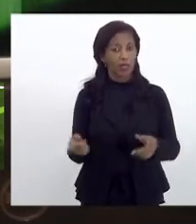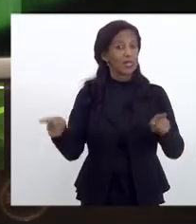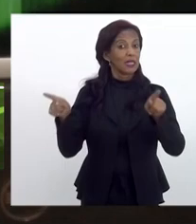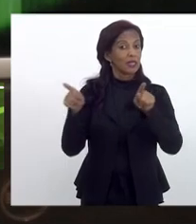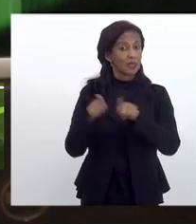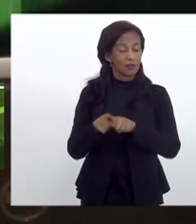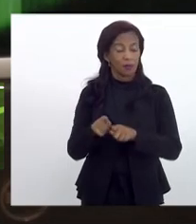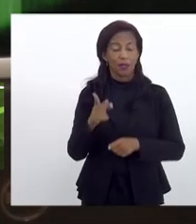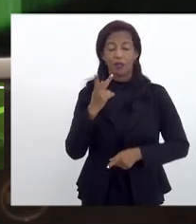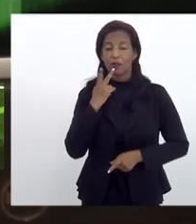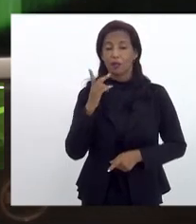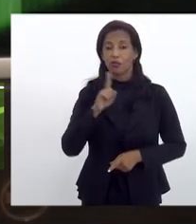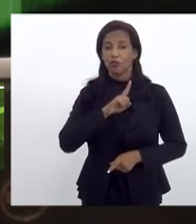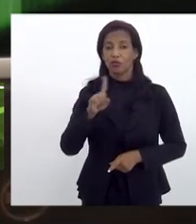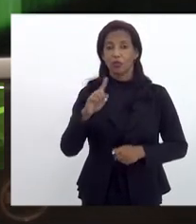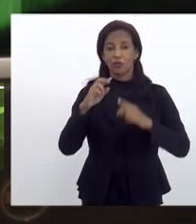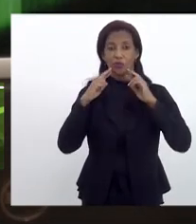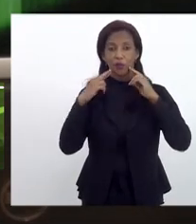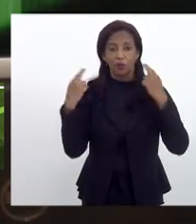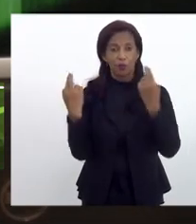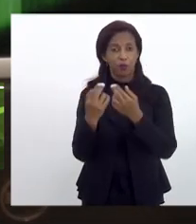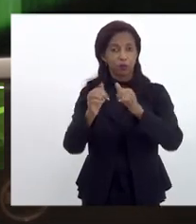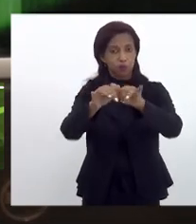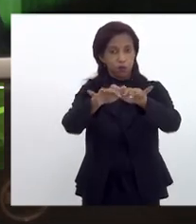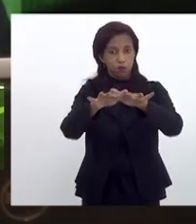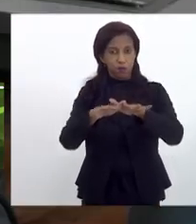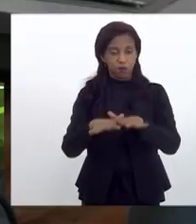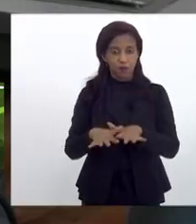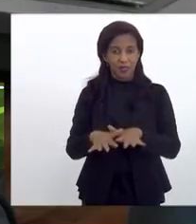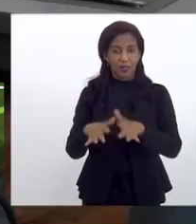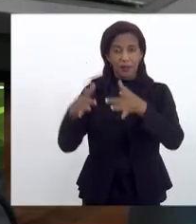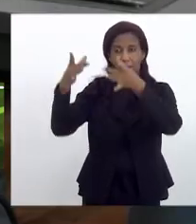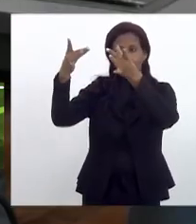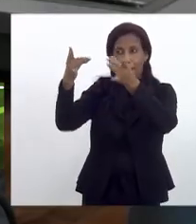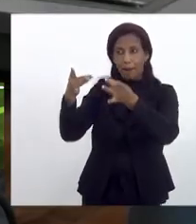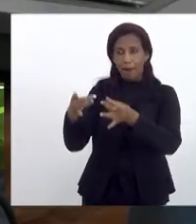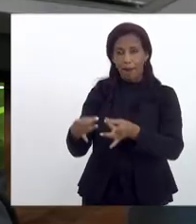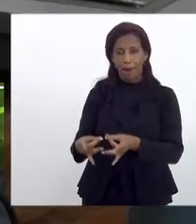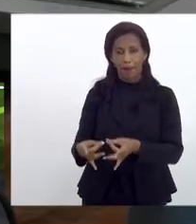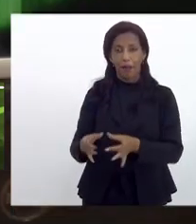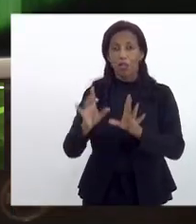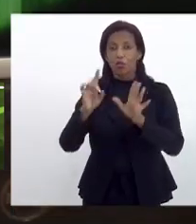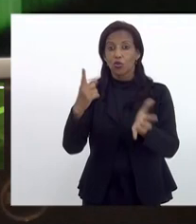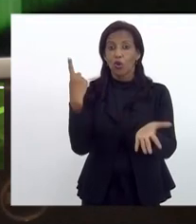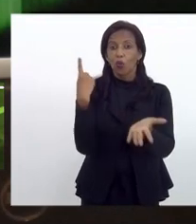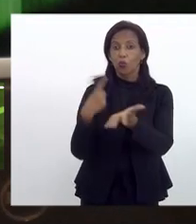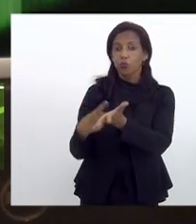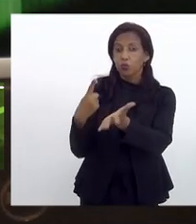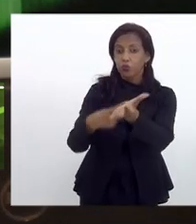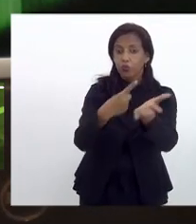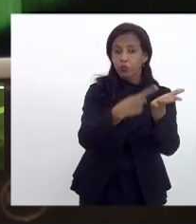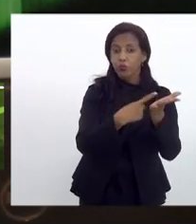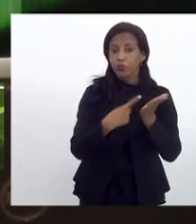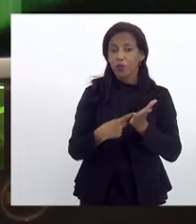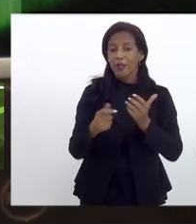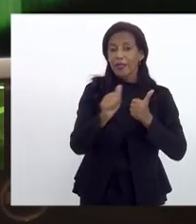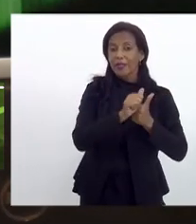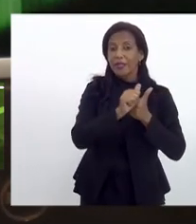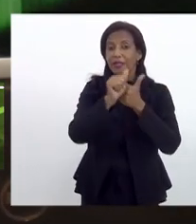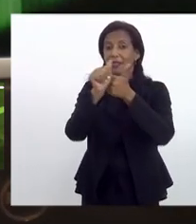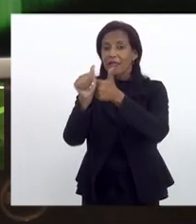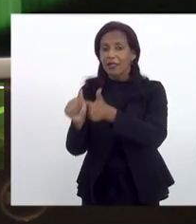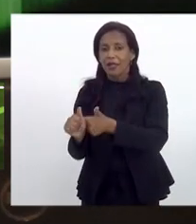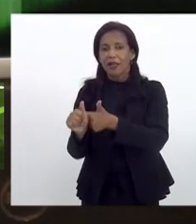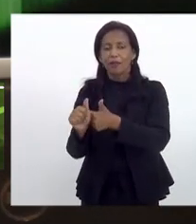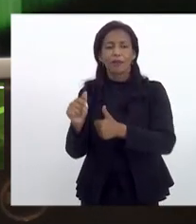estamos fazendo Uma audiência Para definir Nós já fizemos Alguns acordos aqui Que é guia Para segunda-feira